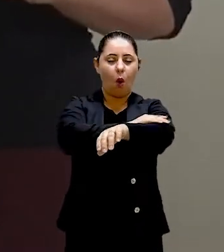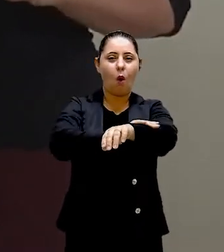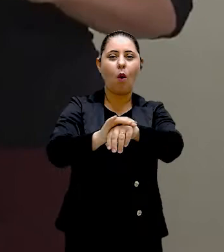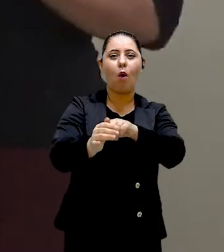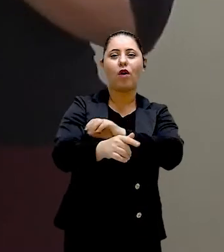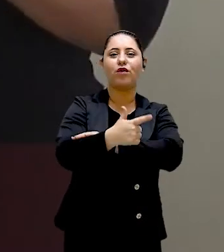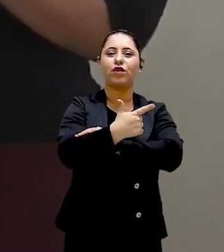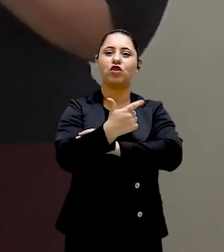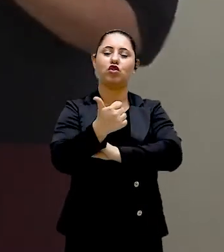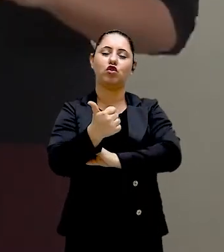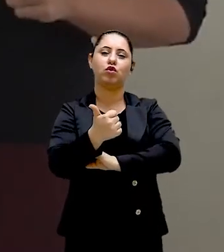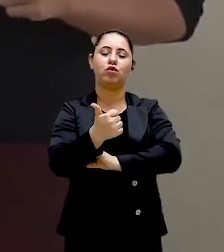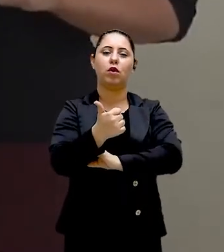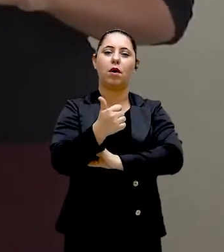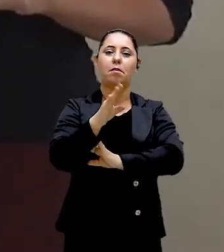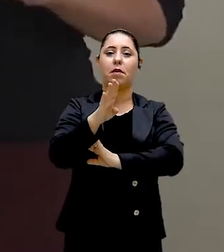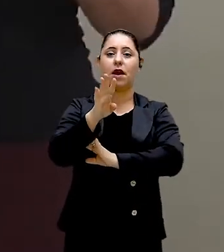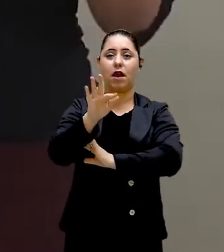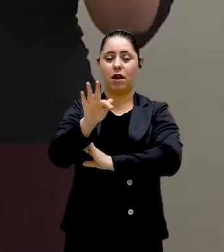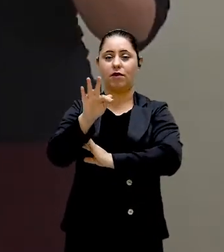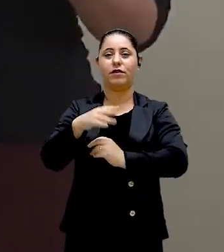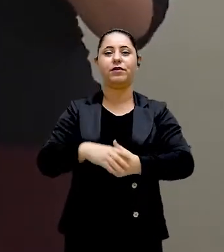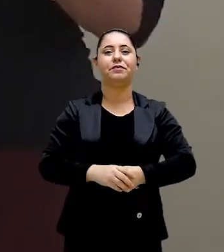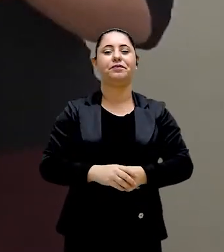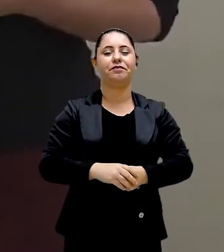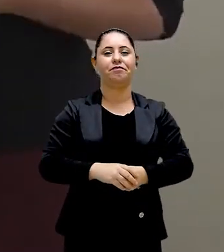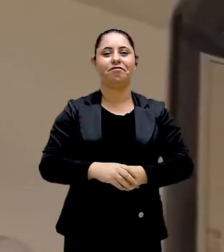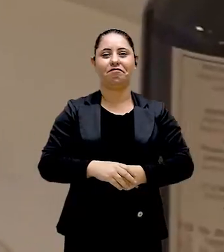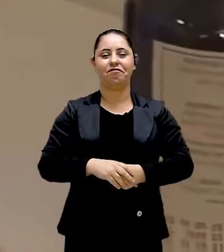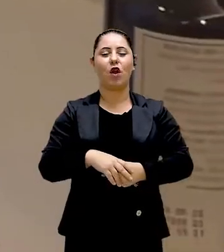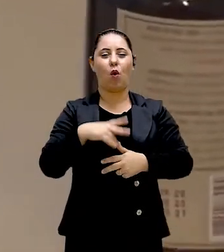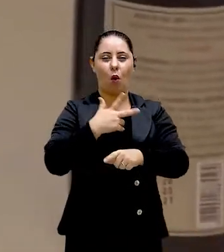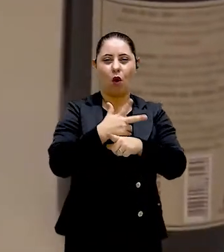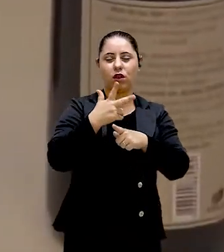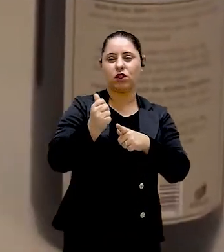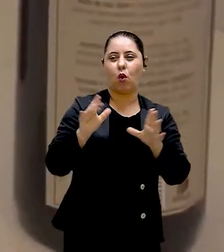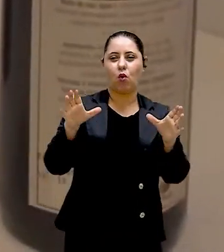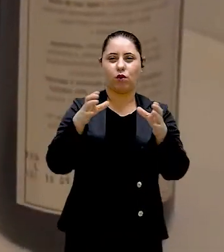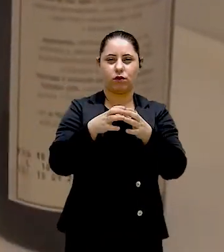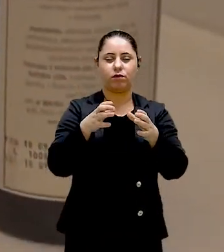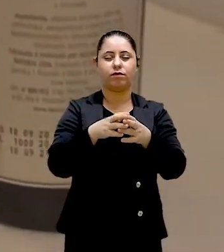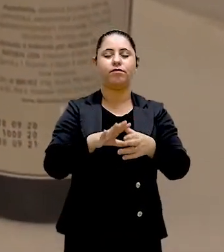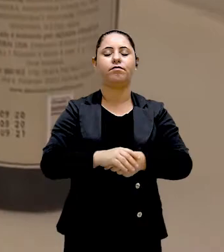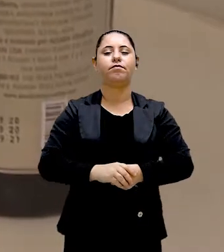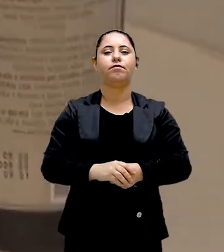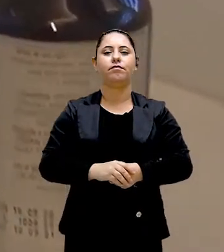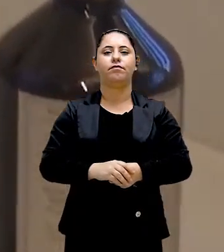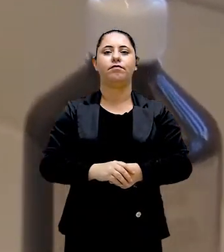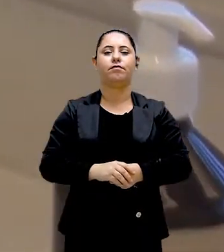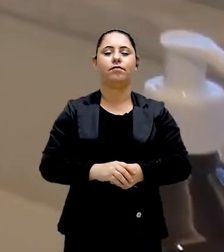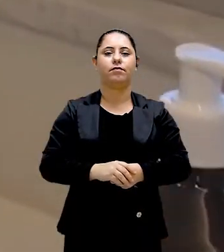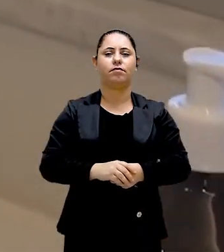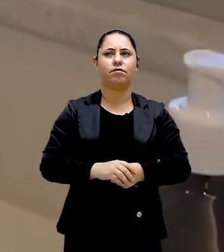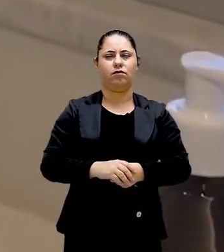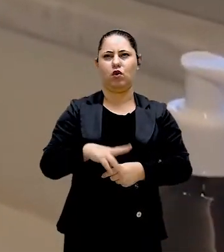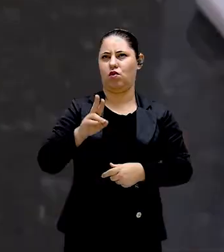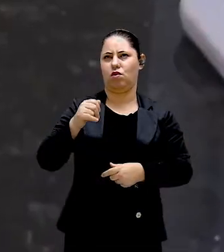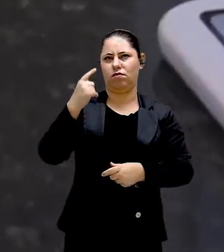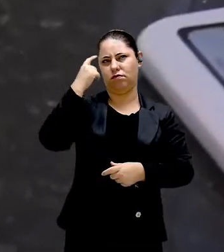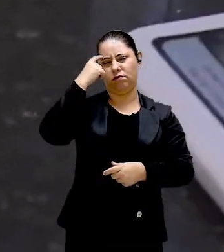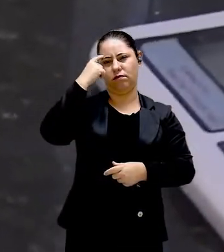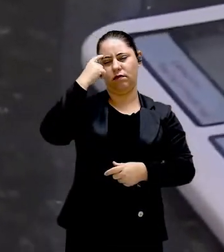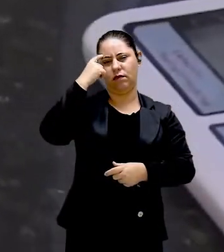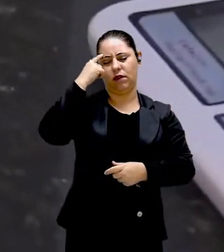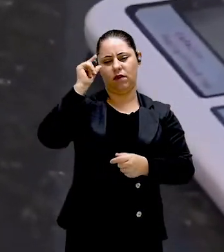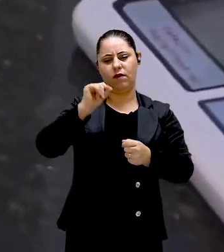do DF. A marca conquistou um público fiel. Nem passou pela nossa cabeça fazer